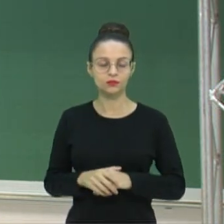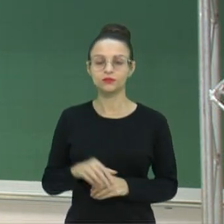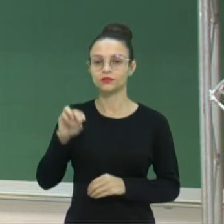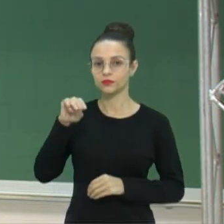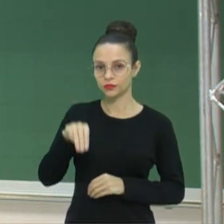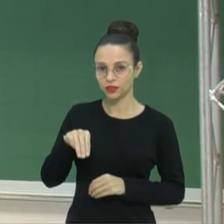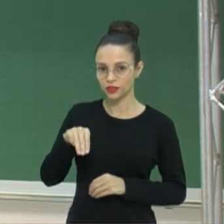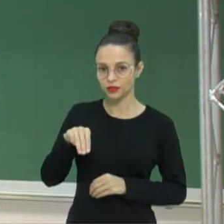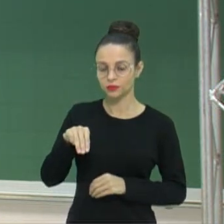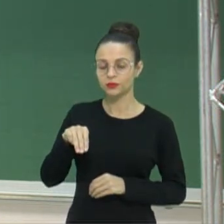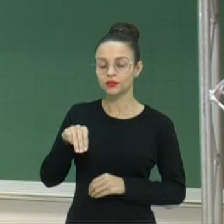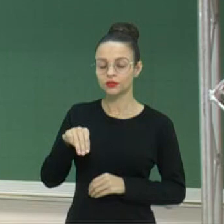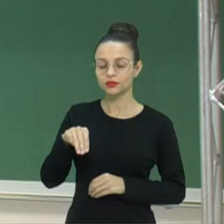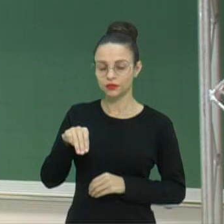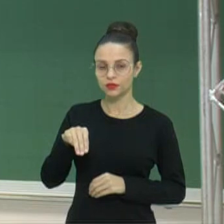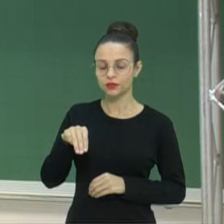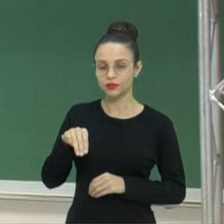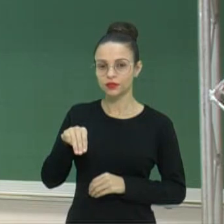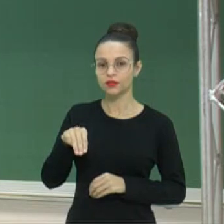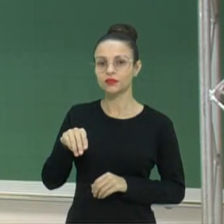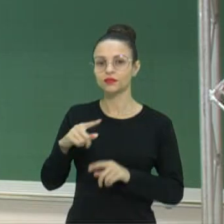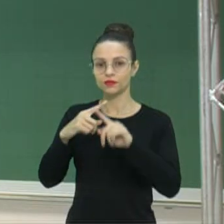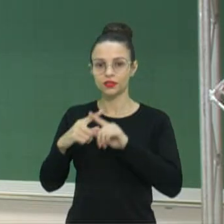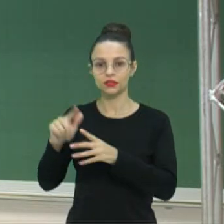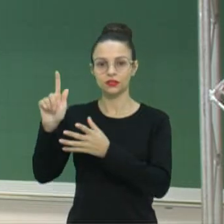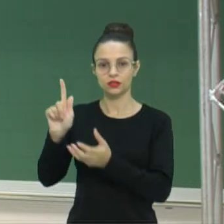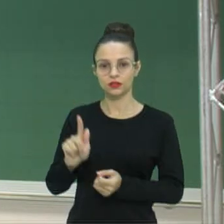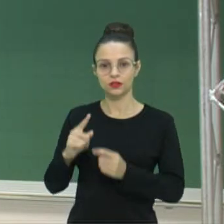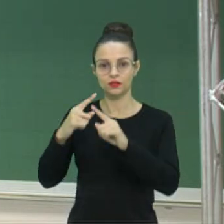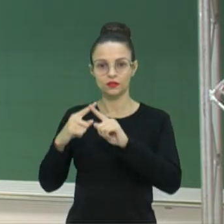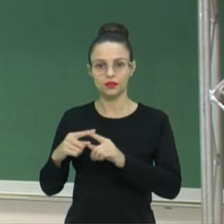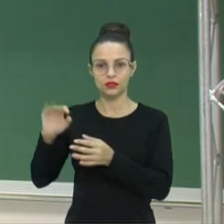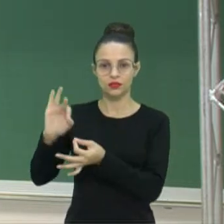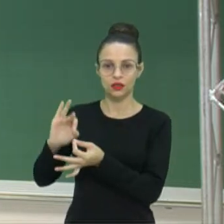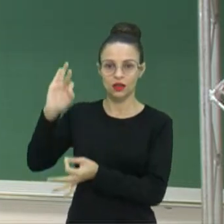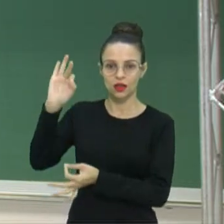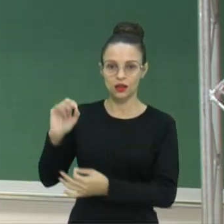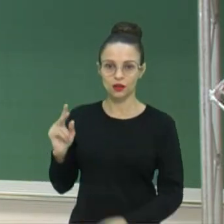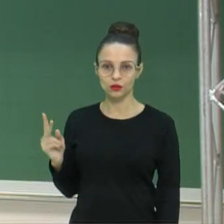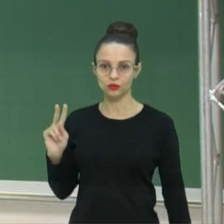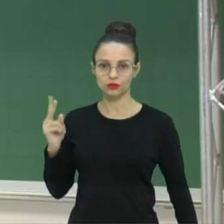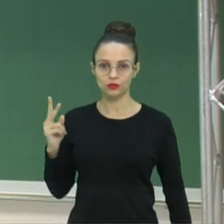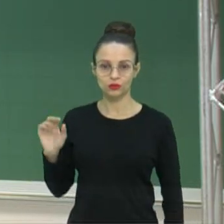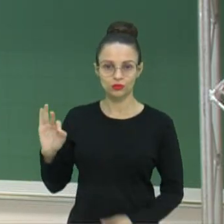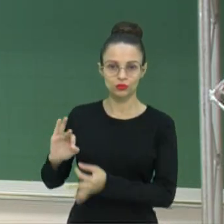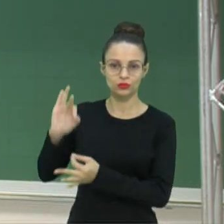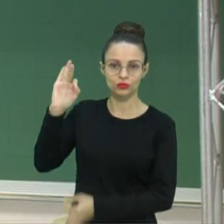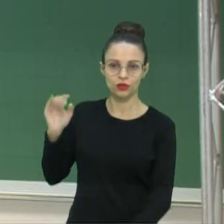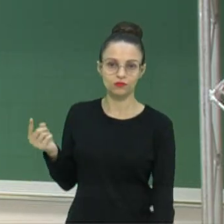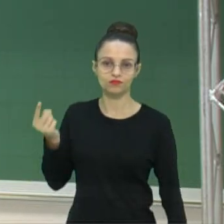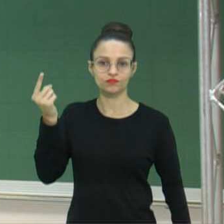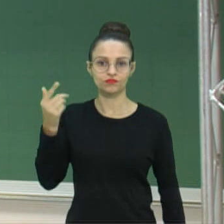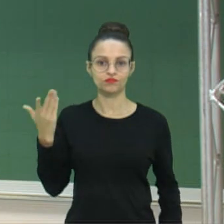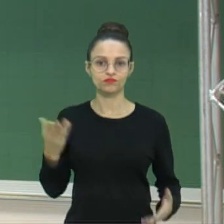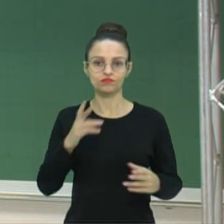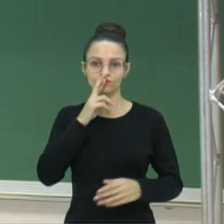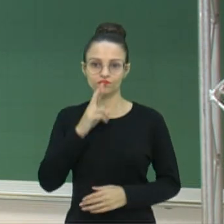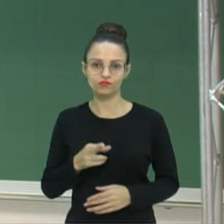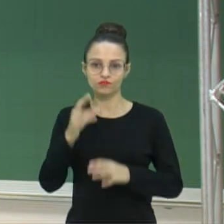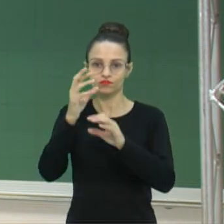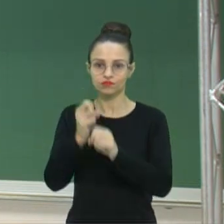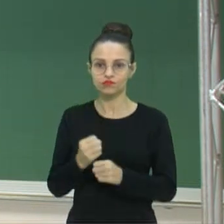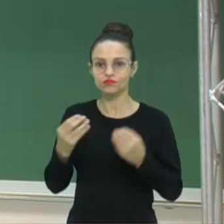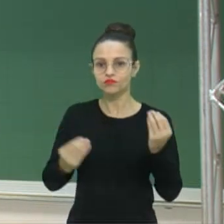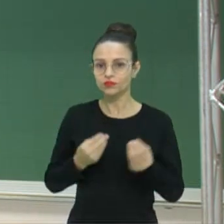é energia potencial é igual a massa vezes a gravidade vezes a altura. Então, resolvendo o exercício, o que, que nós vamos